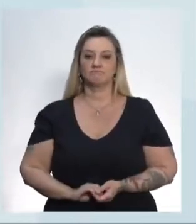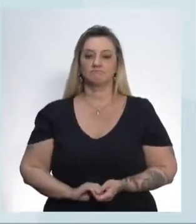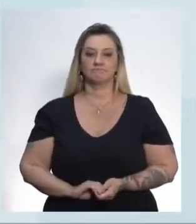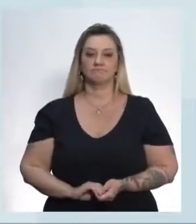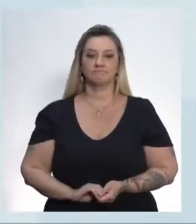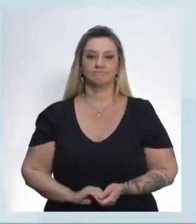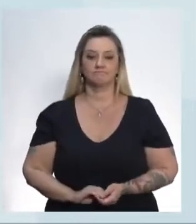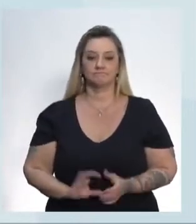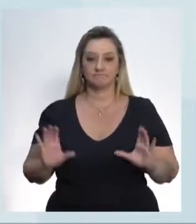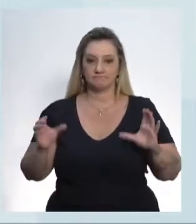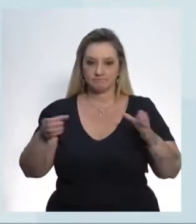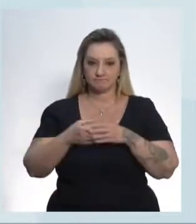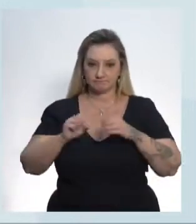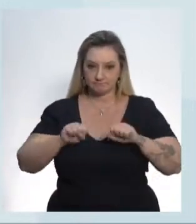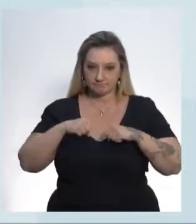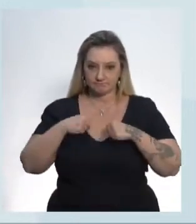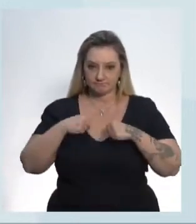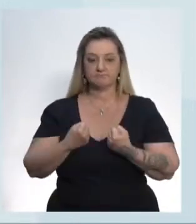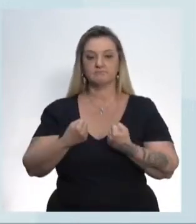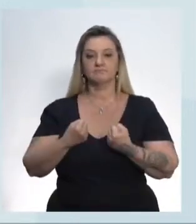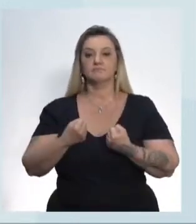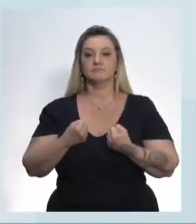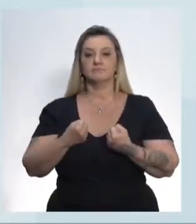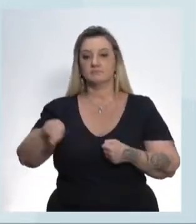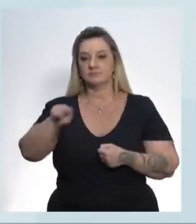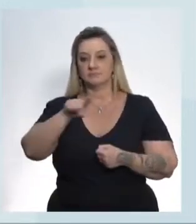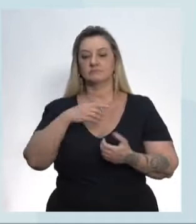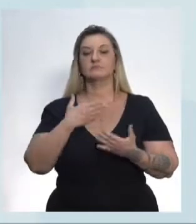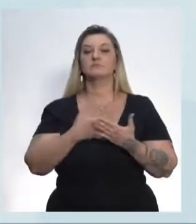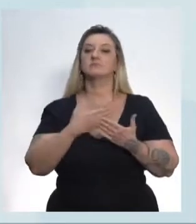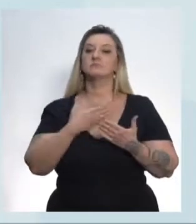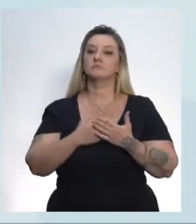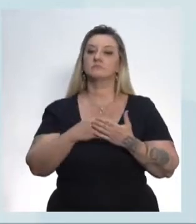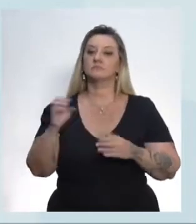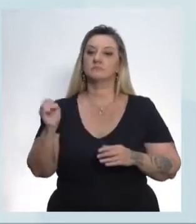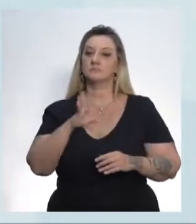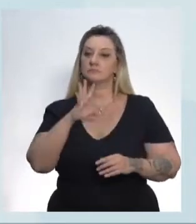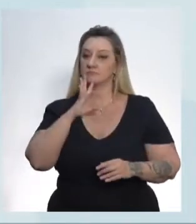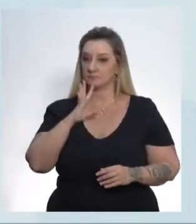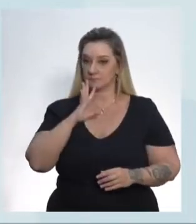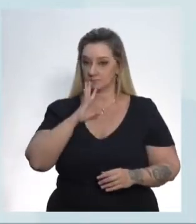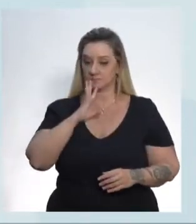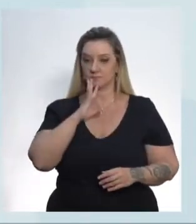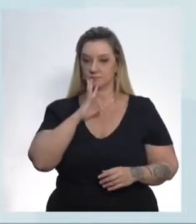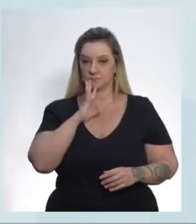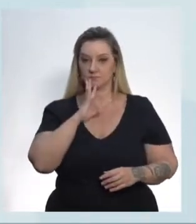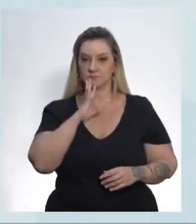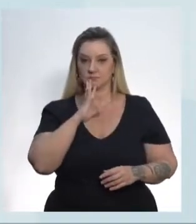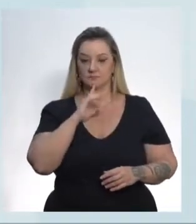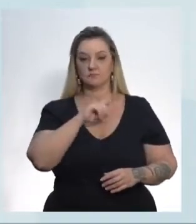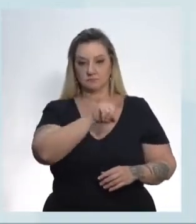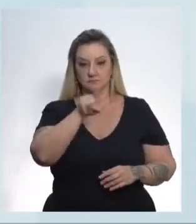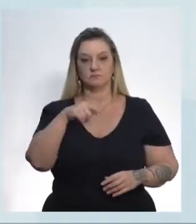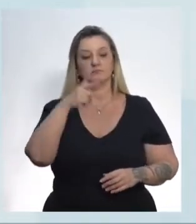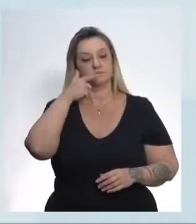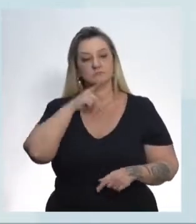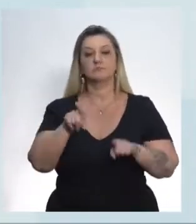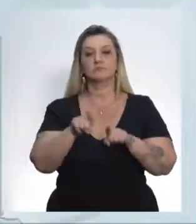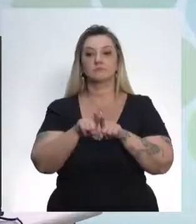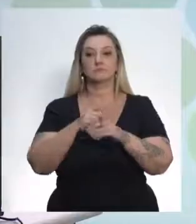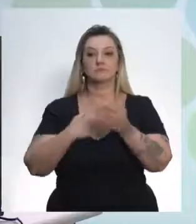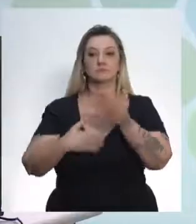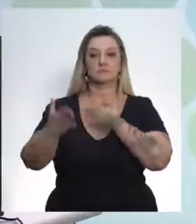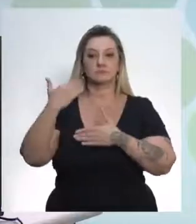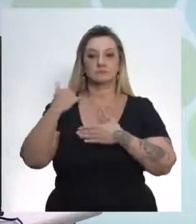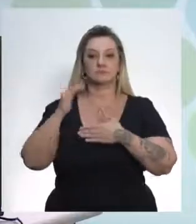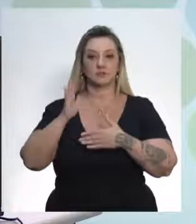aqui, né, empenhados em levar para vocês novos conhecimentos, né, e que vocês consigam também retomar